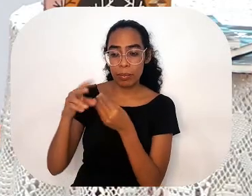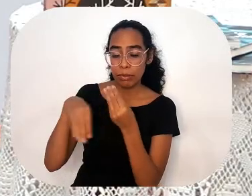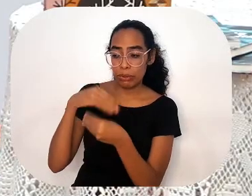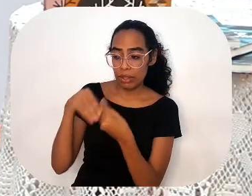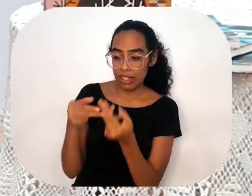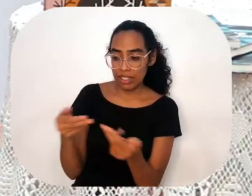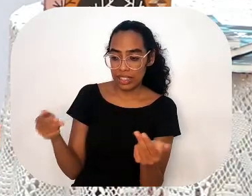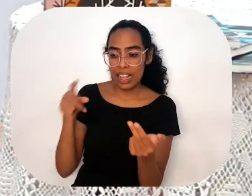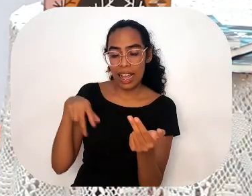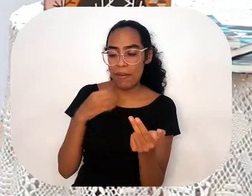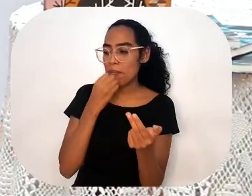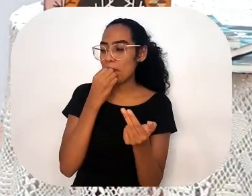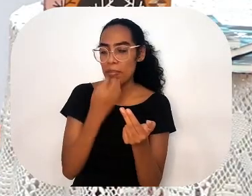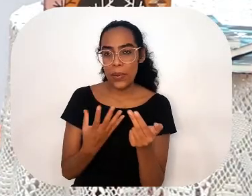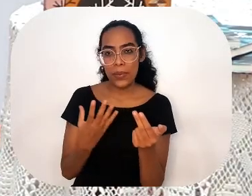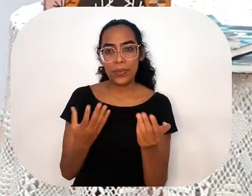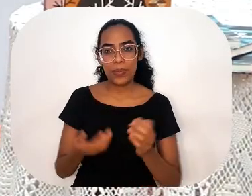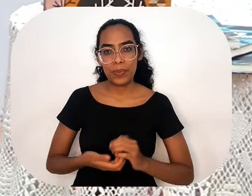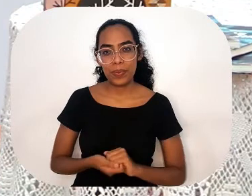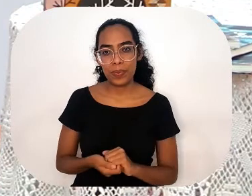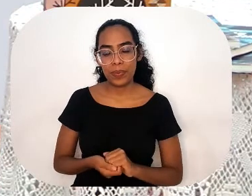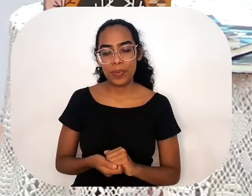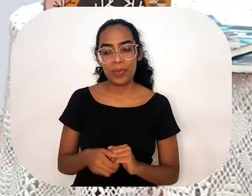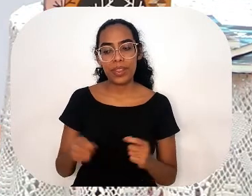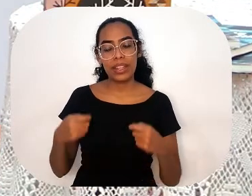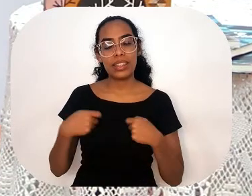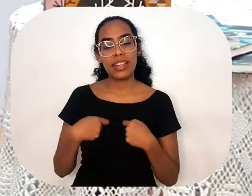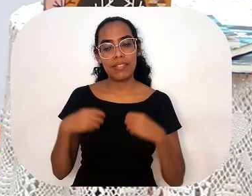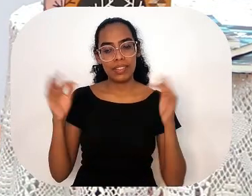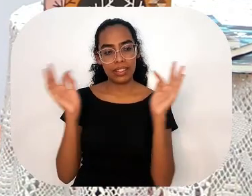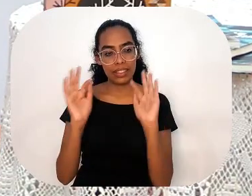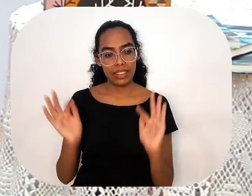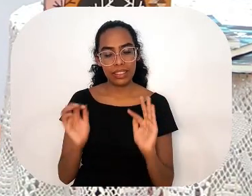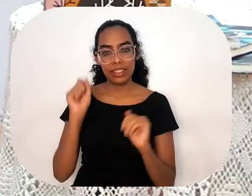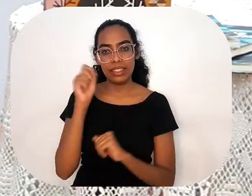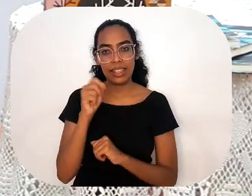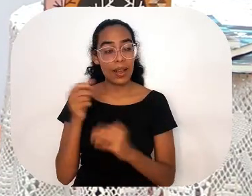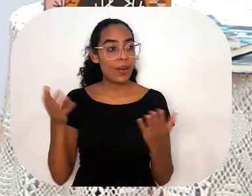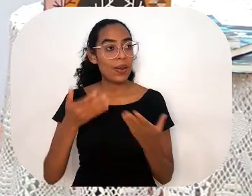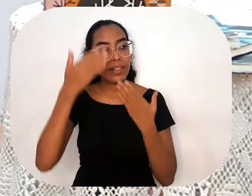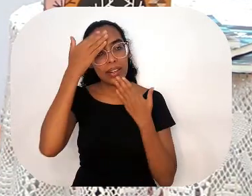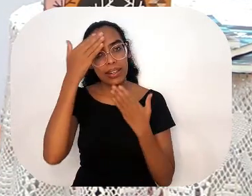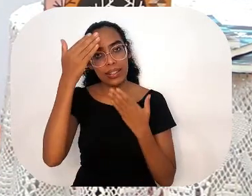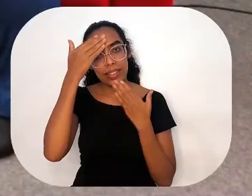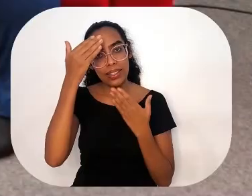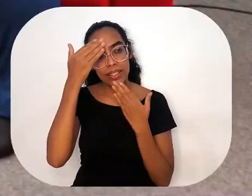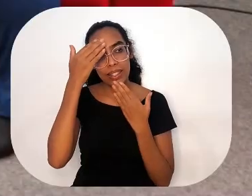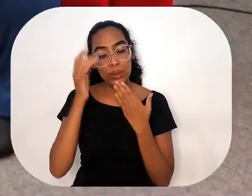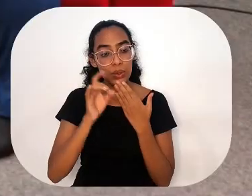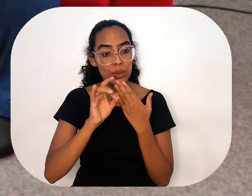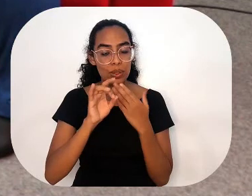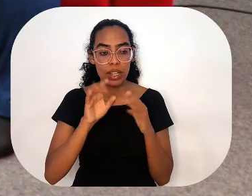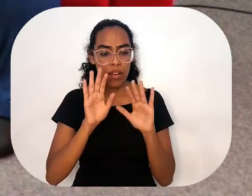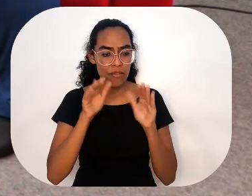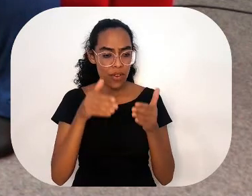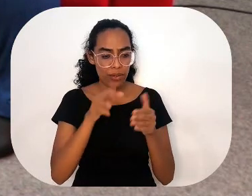e principalmente misturar tudo isso é muito bom e deixa a gente muito feliz certo então queria agradecer